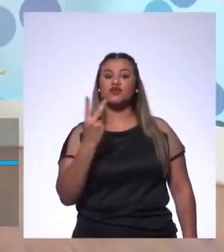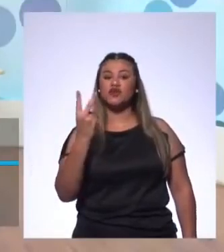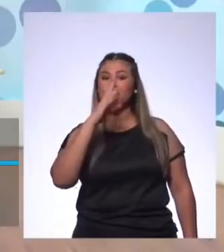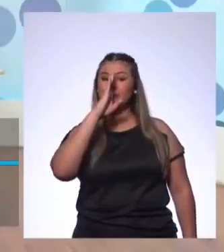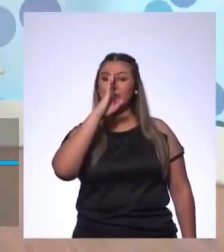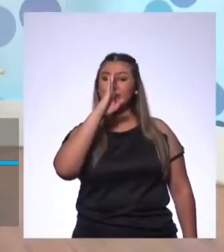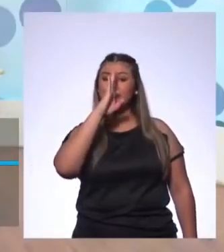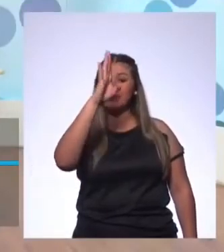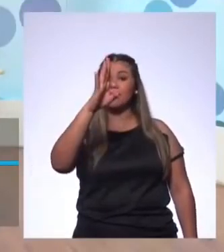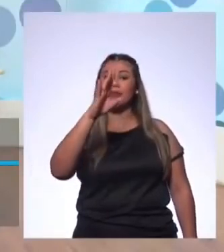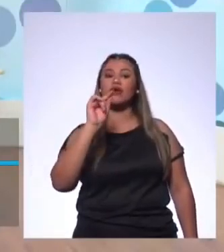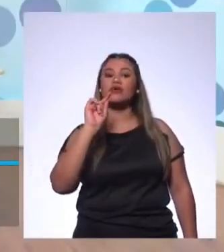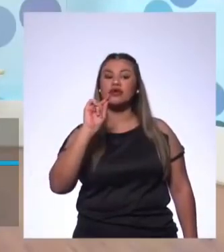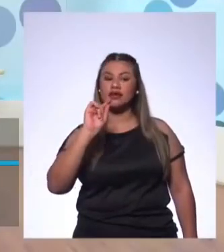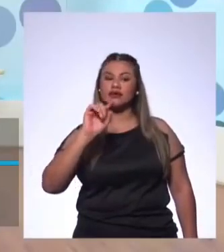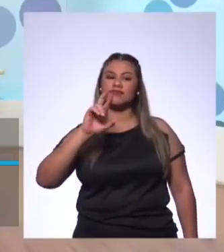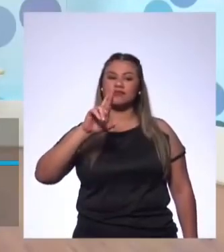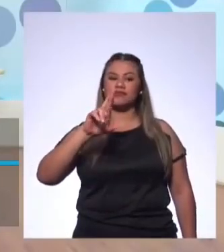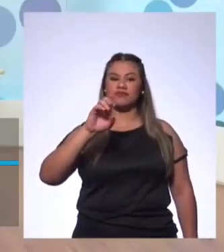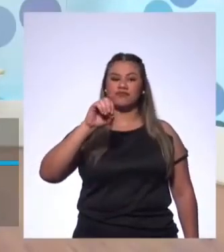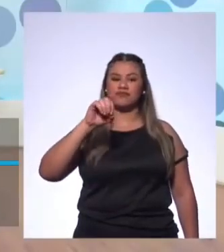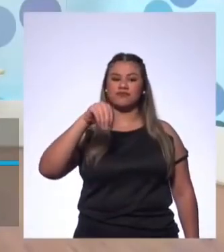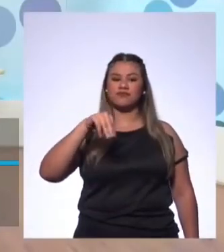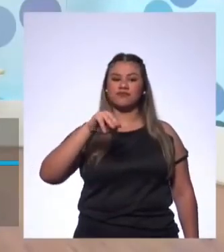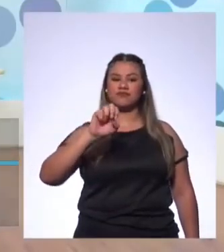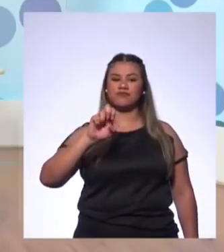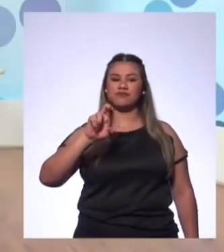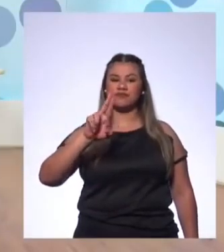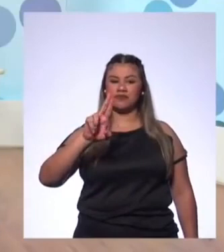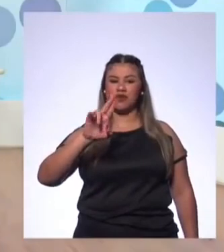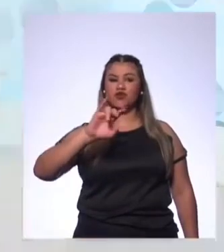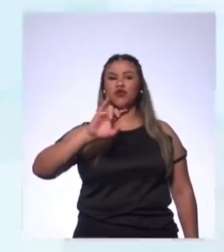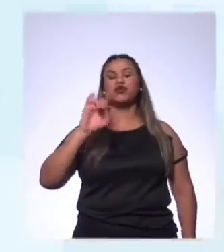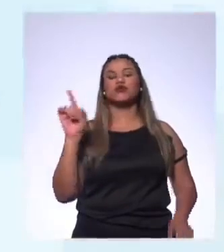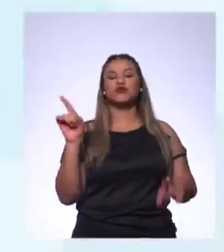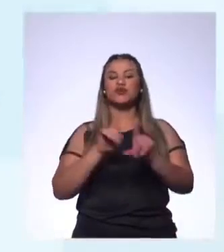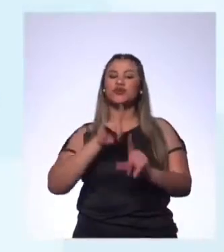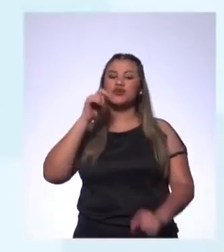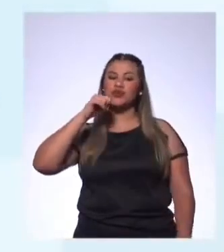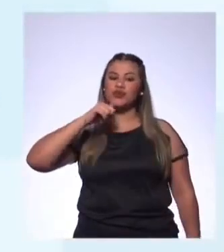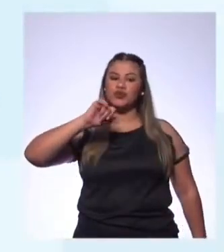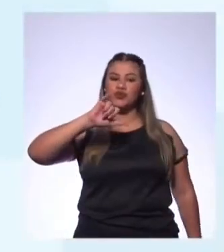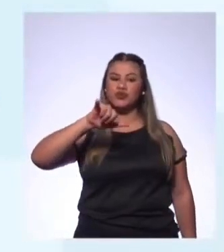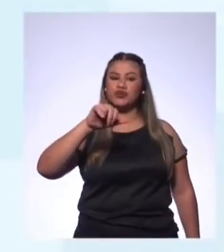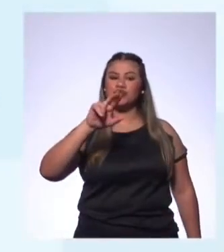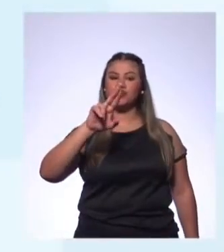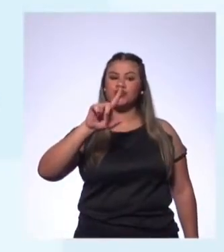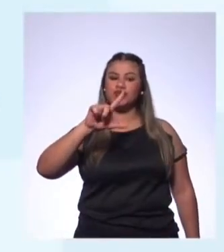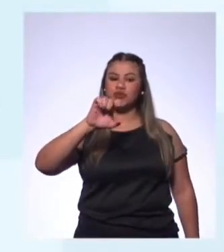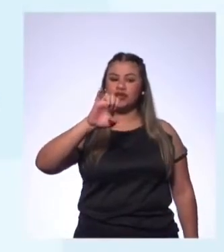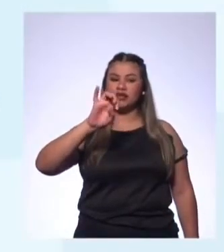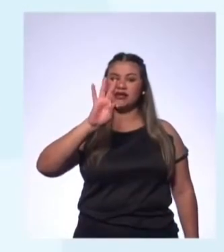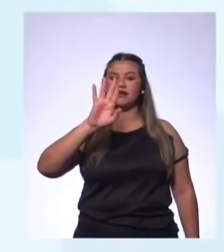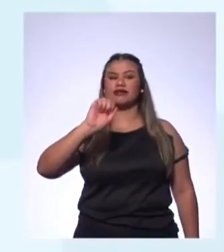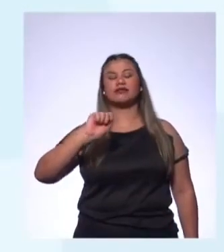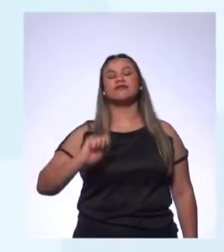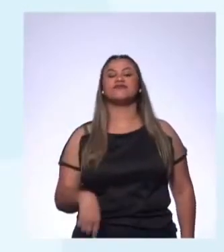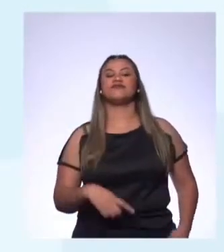Tá, então, muito bem, acertaram. Então, pode colocar as respostas para eles. A 3 é narrar uma história, né? Nós já